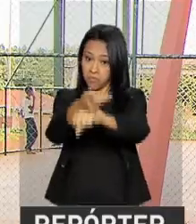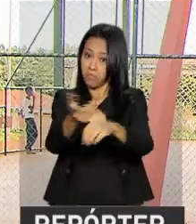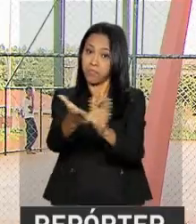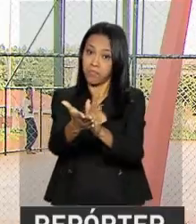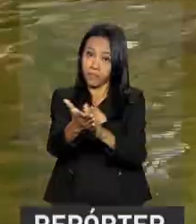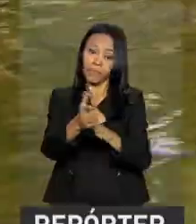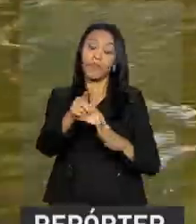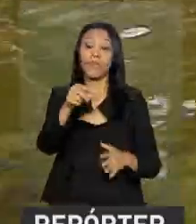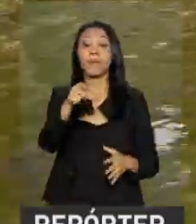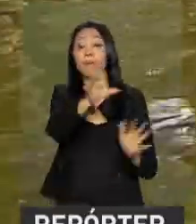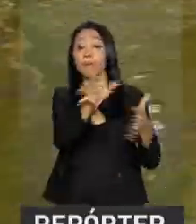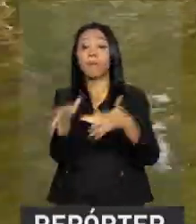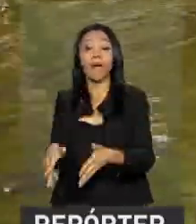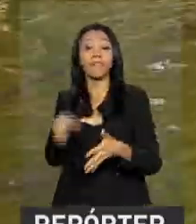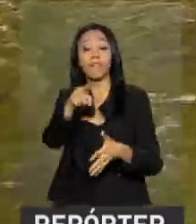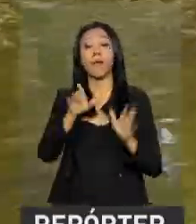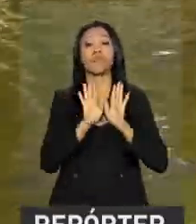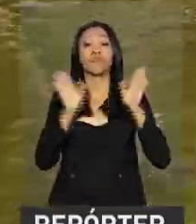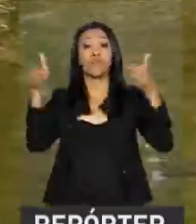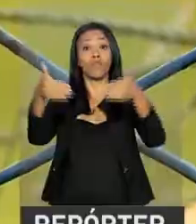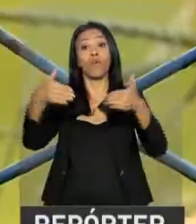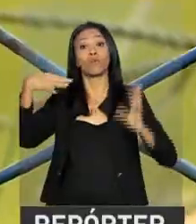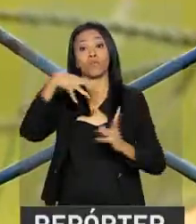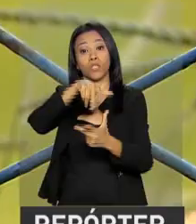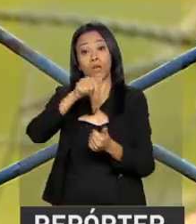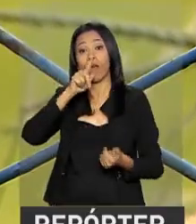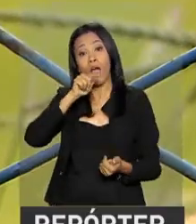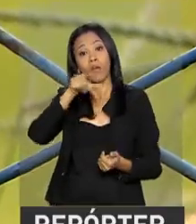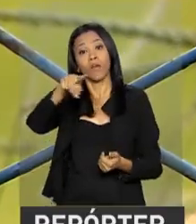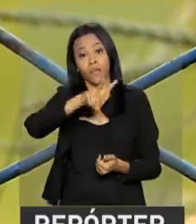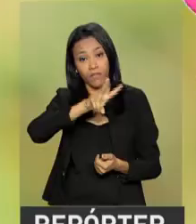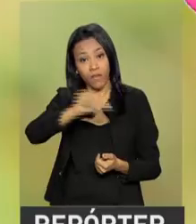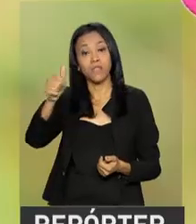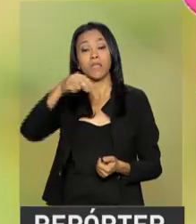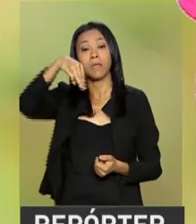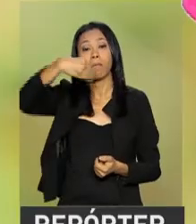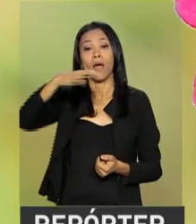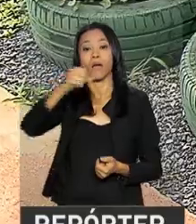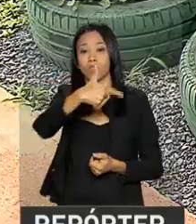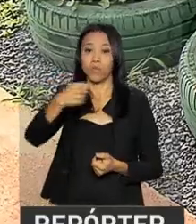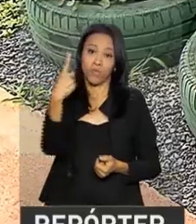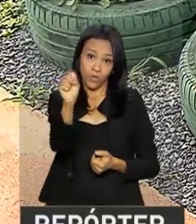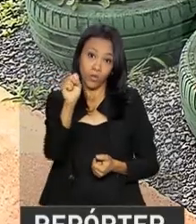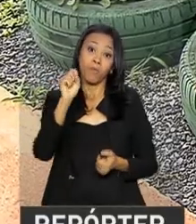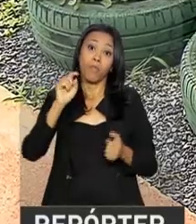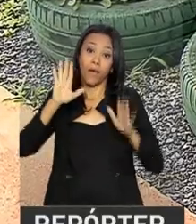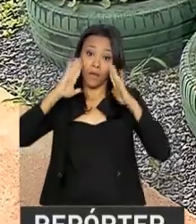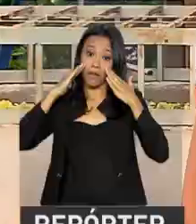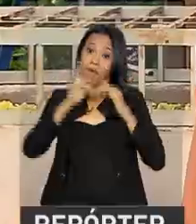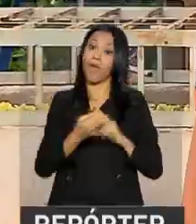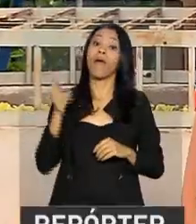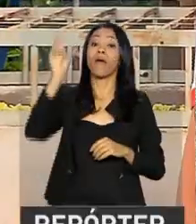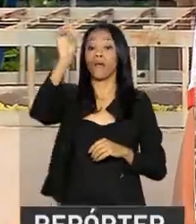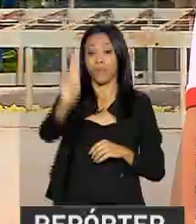ganhou o direito de participar do fórum mundial da água em março de 2018 para apresentar a iniciativa vencedora